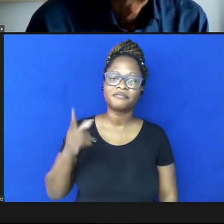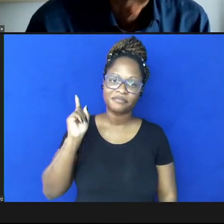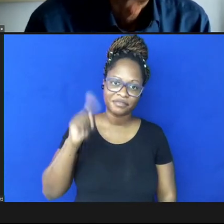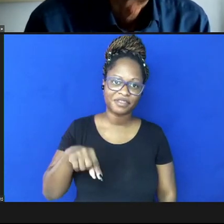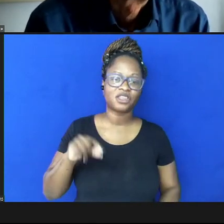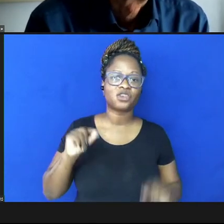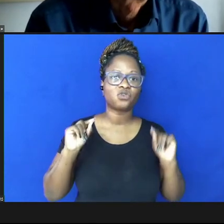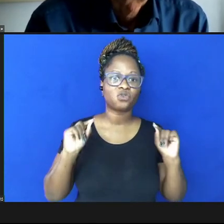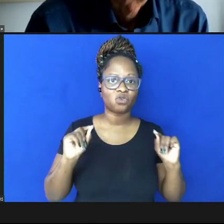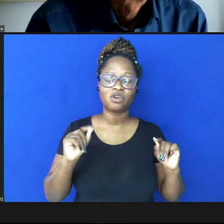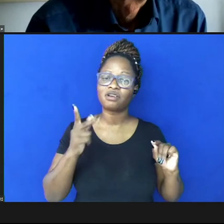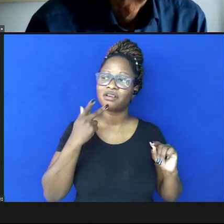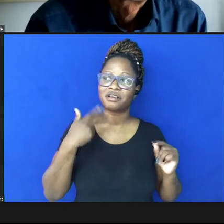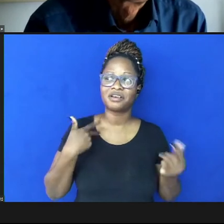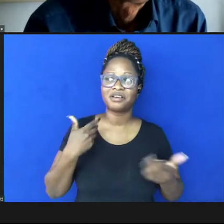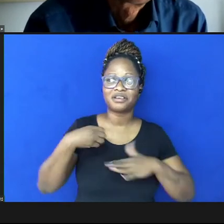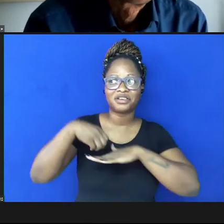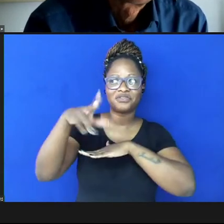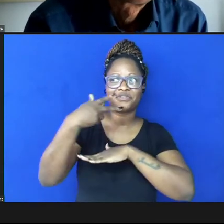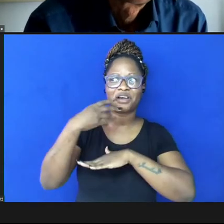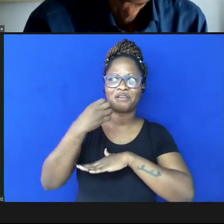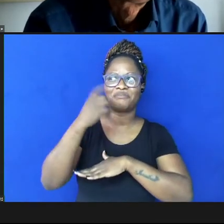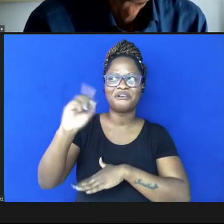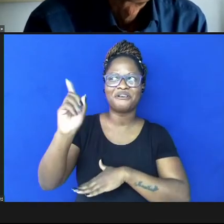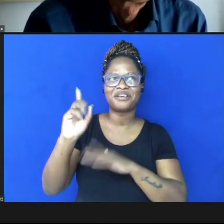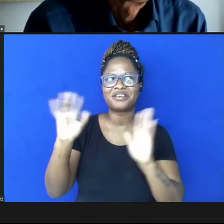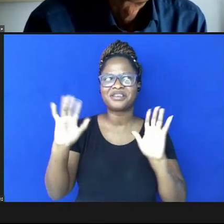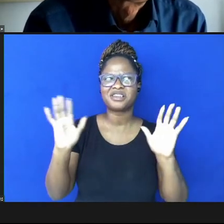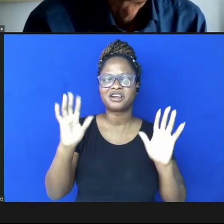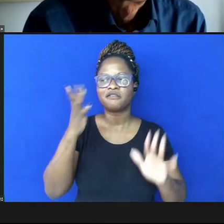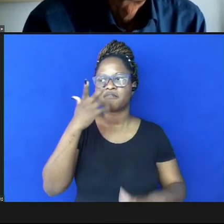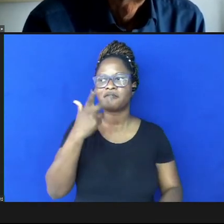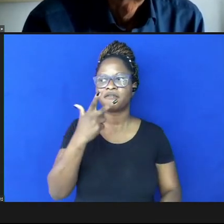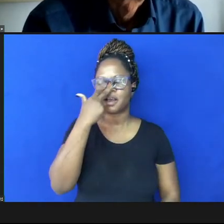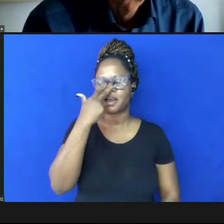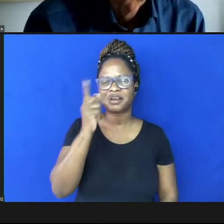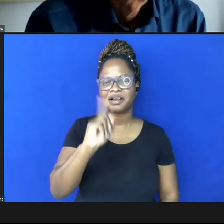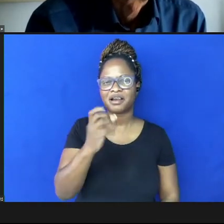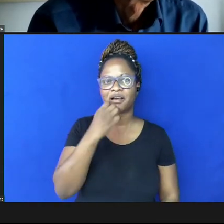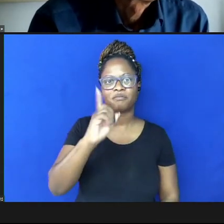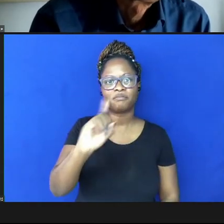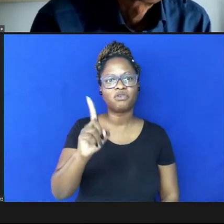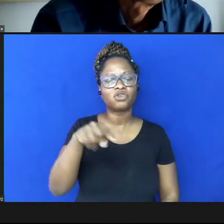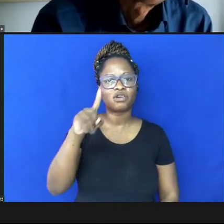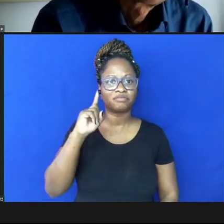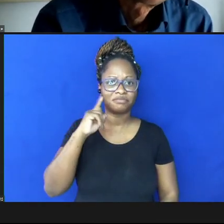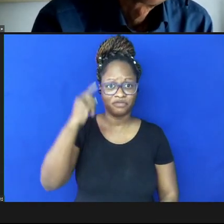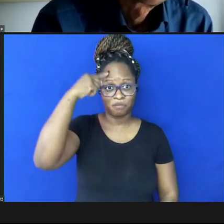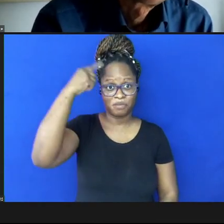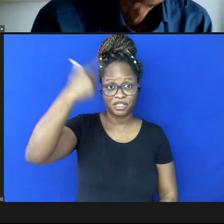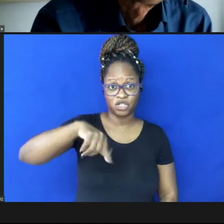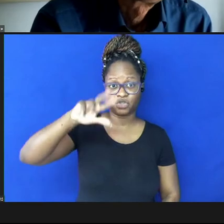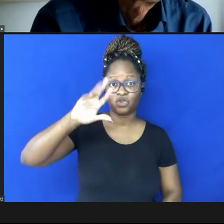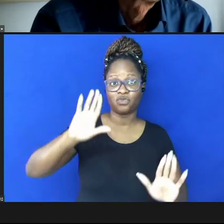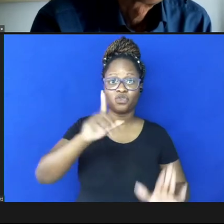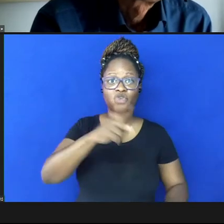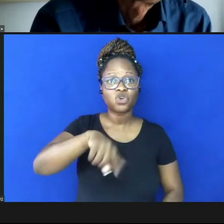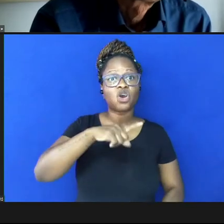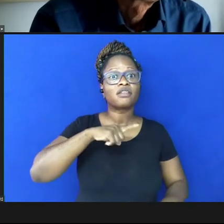quer dizer, eu não deveria dizer a boa parte, mas vamos reformular. Pelo menos nós temos